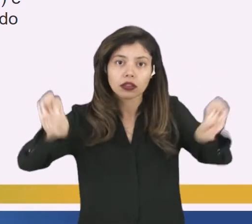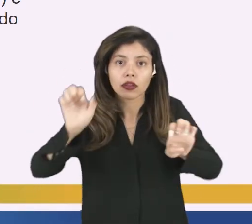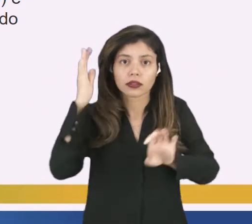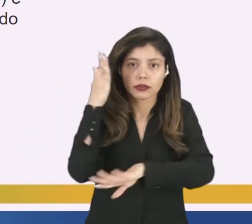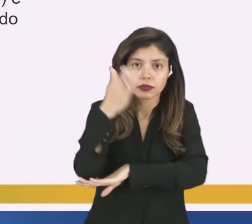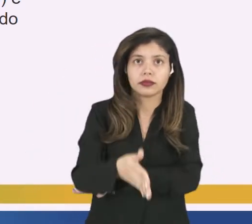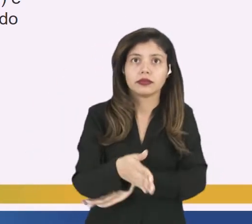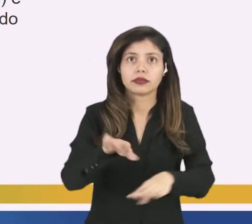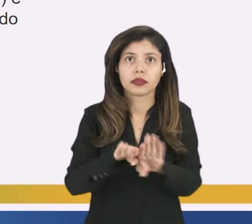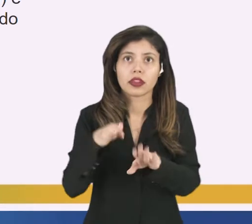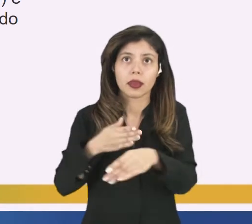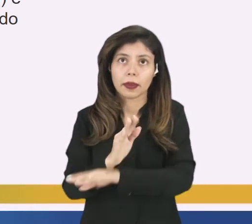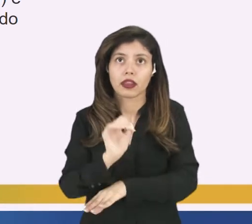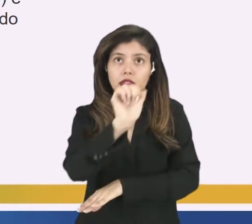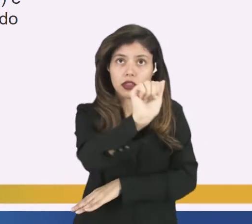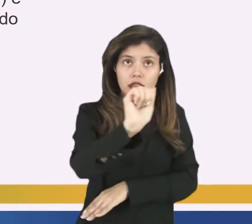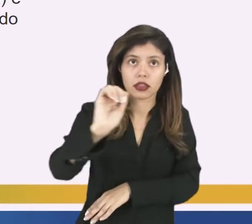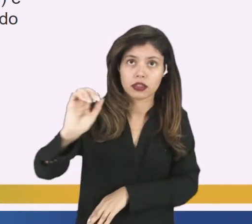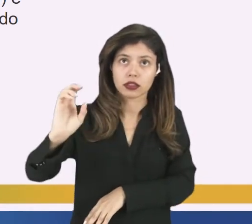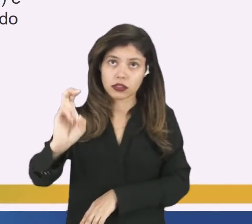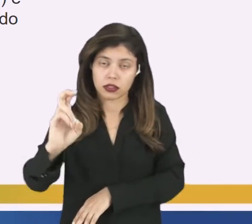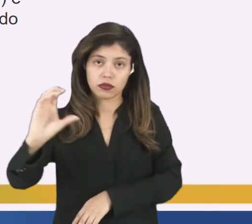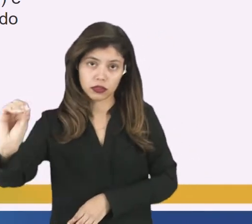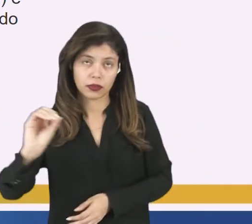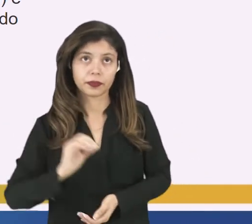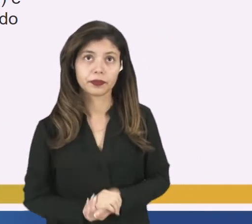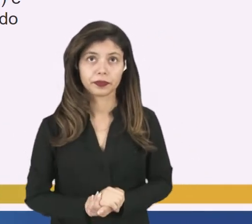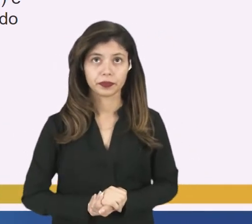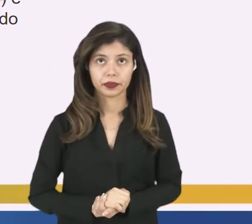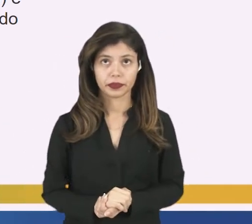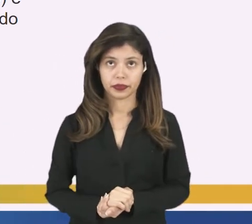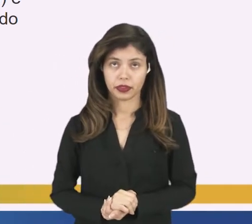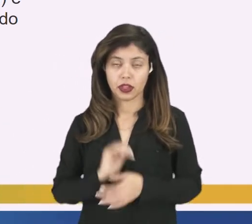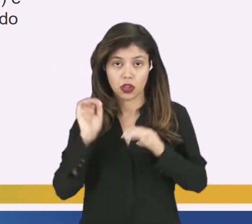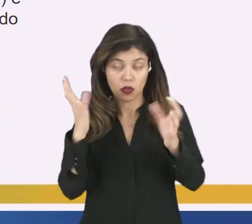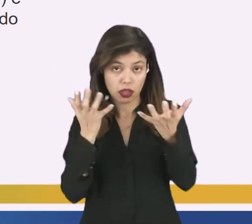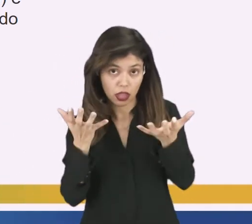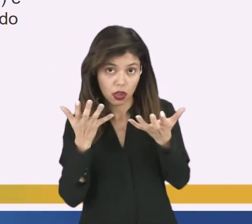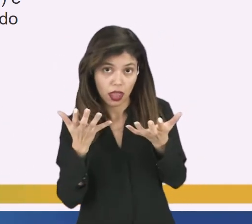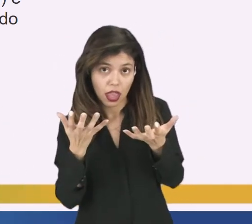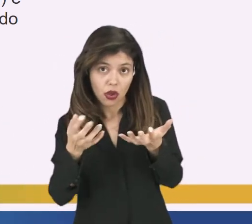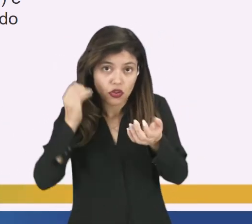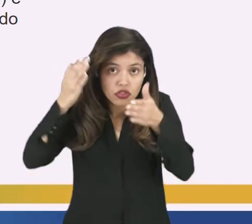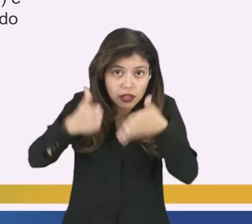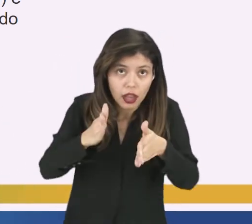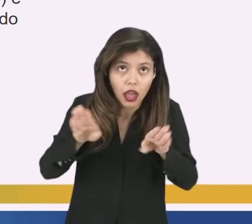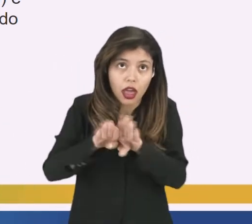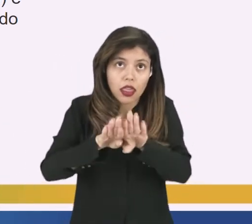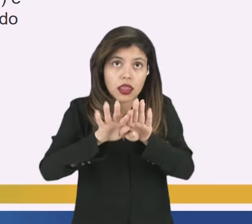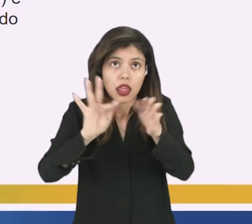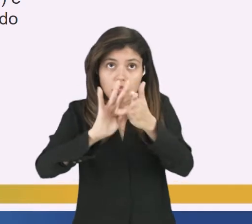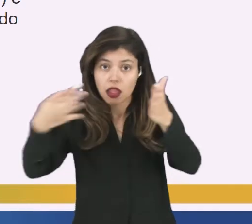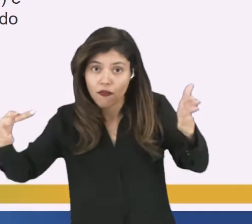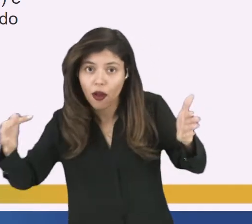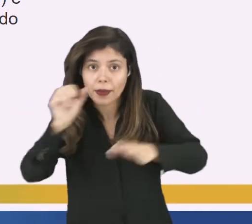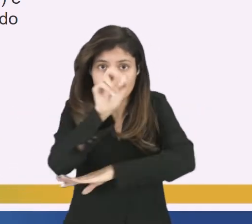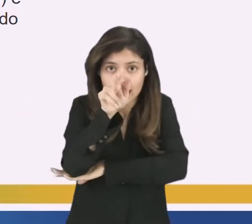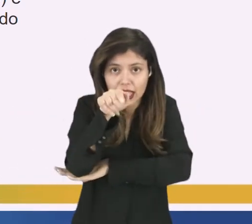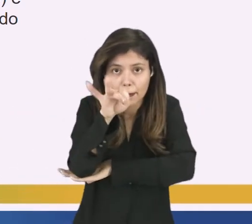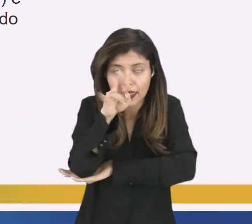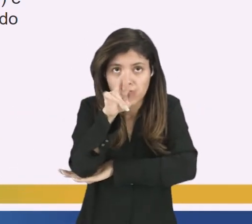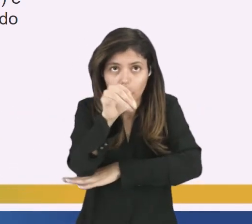forma segmentária a equação da reta que passa pelo ponto A, 5 e 0, tá? Então, eu quero chegar na